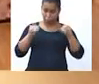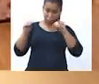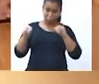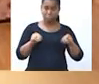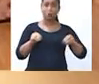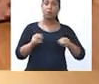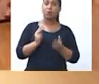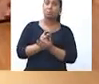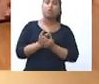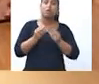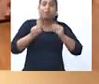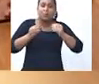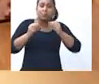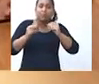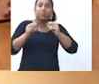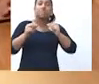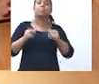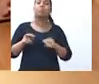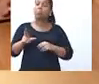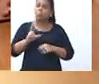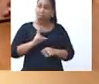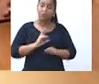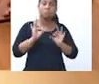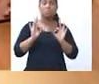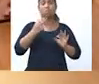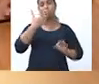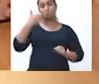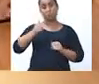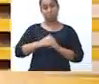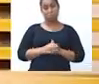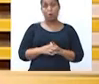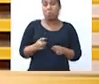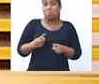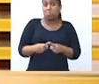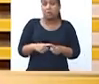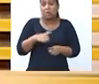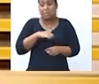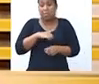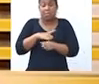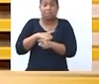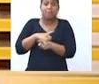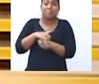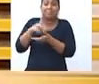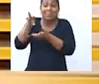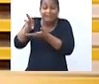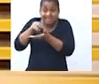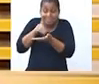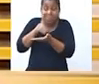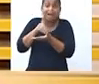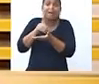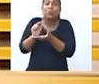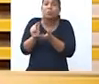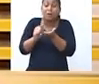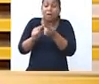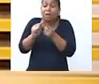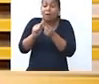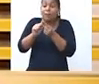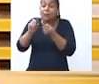mais fino, justamente para ter um resultado melhor nessa pesquisa. Exatamente. Porque aí você tem que extrair o que é impressão